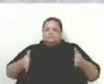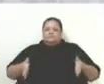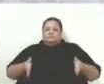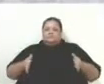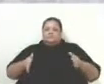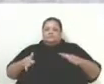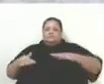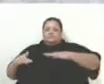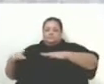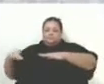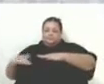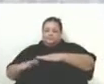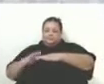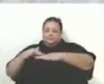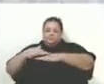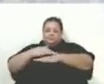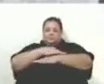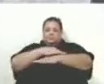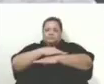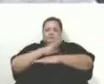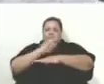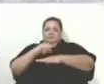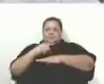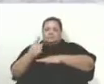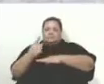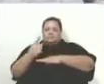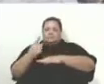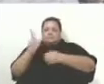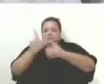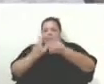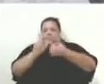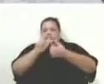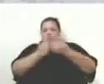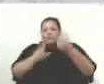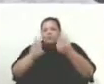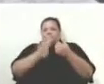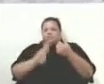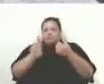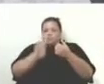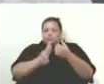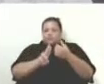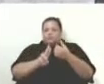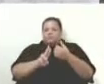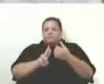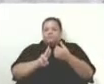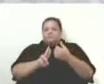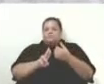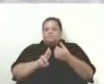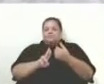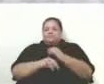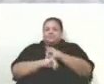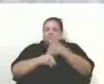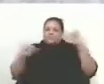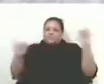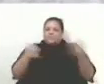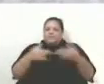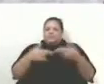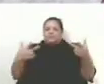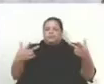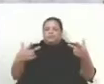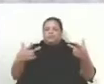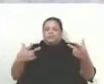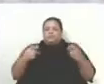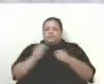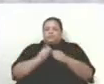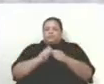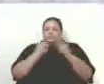calçada, mas os comerciantes estão fazendo uso da calçada para divulgar o seu produto. Então, vamos fazer uma campanha,